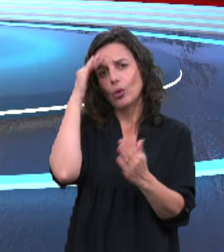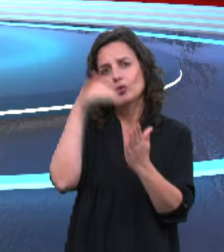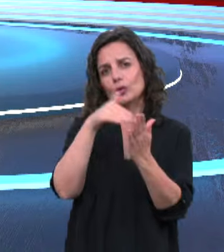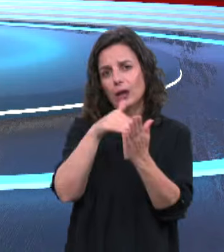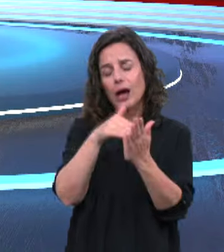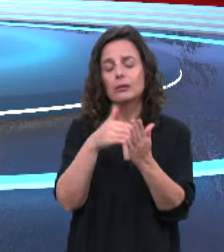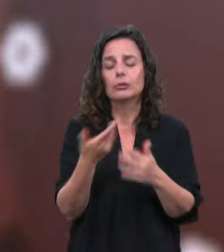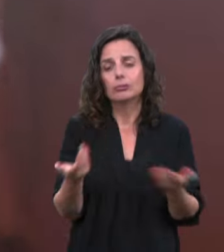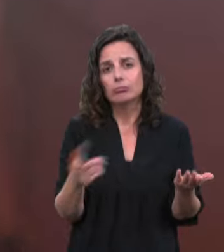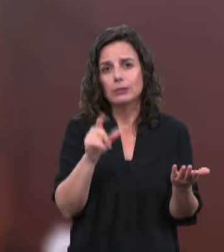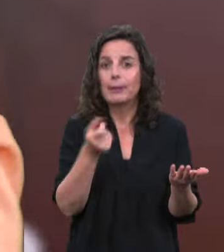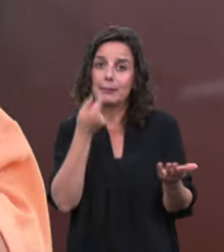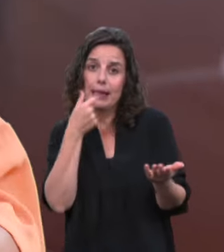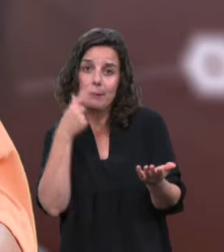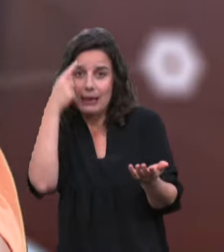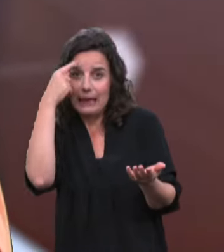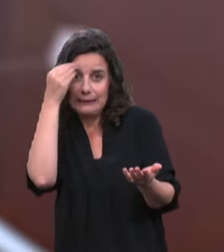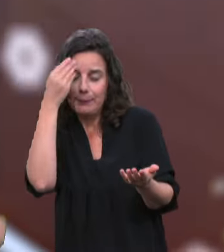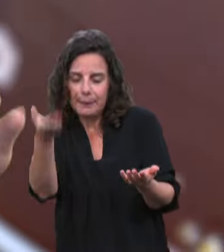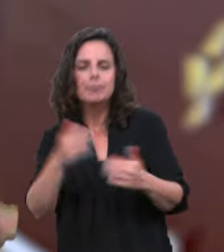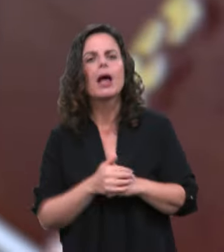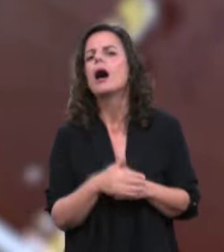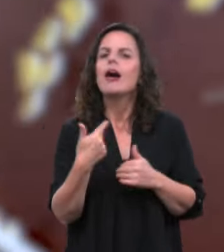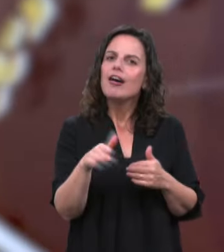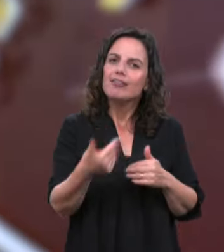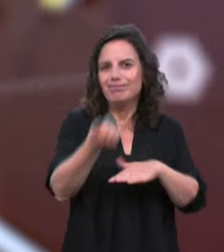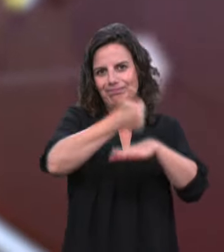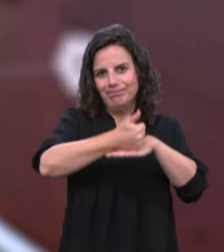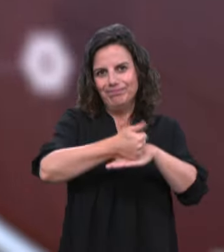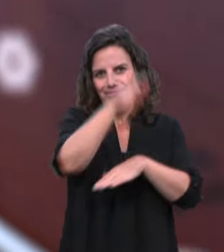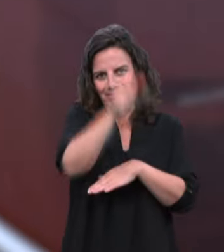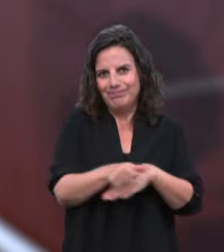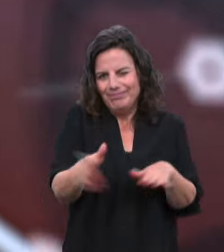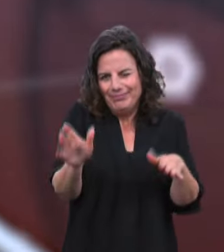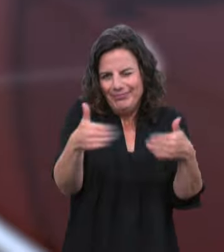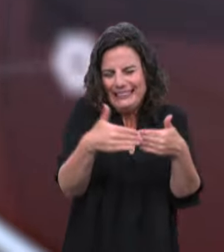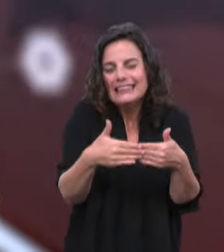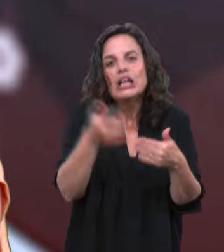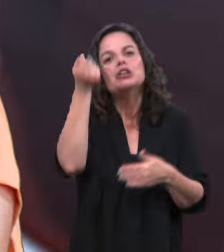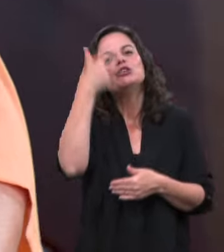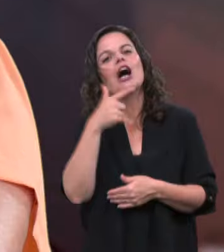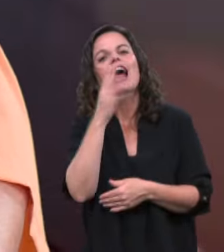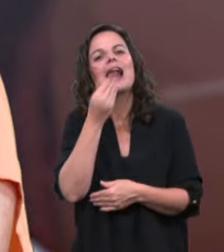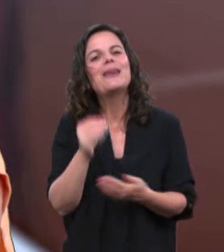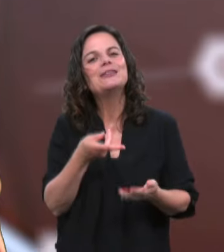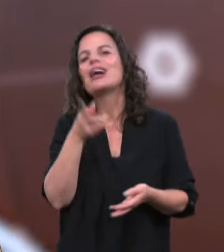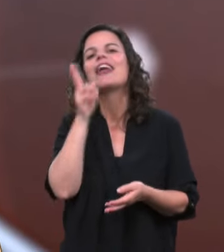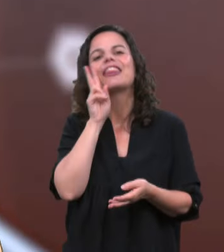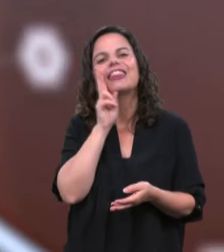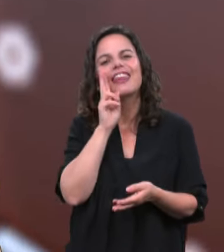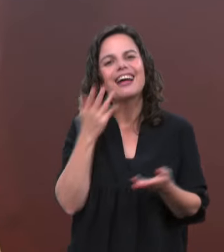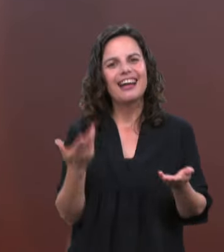saúde, nomeadamente os medicamentos. Sr. Bastonário, quase a fecharmos, assistimos a histórias de estudantes